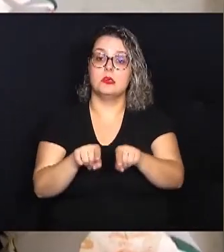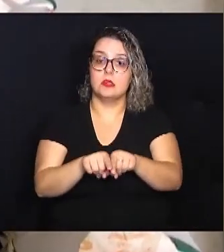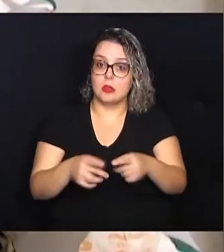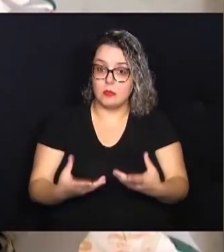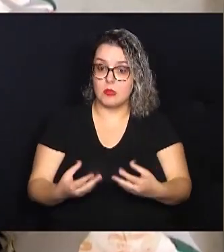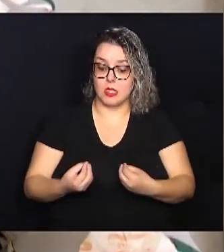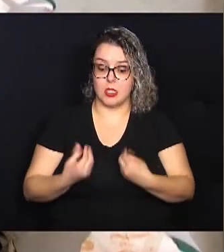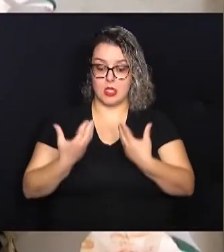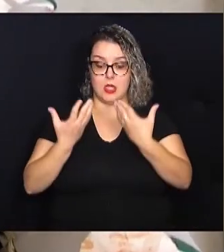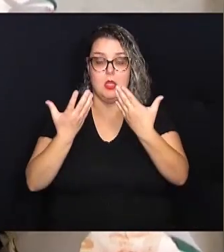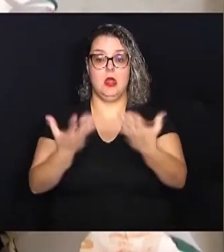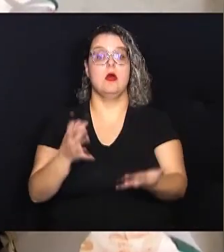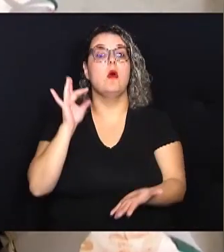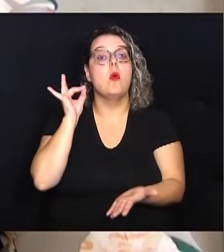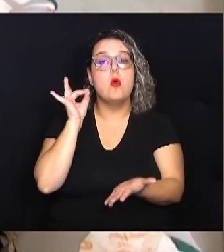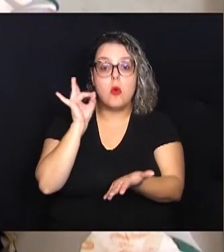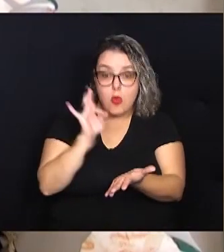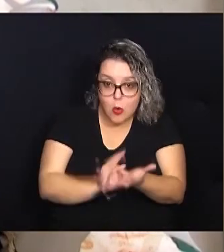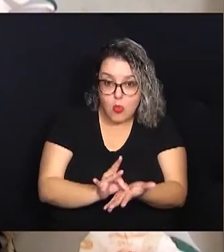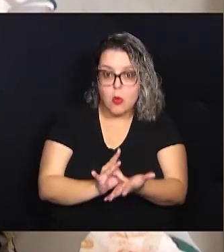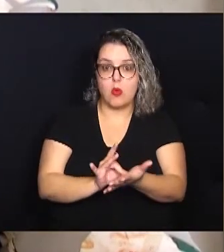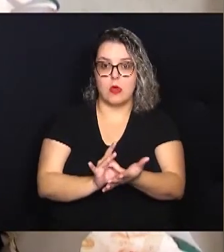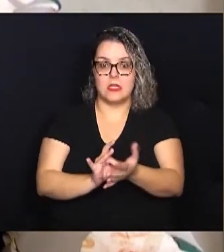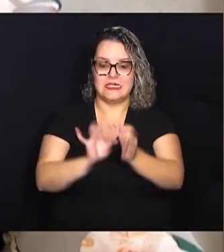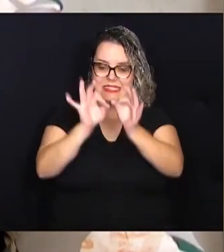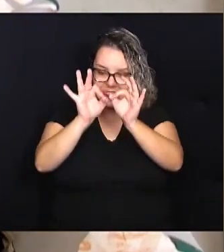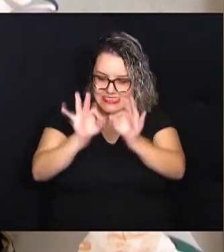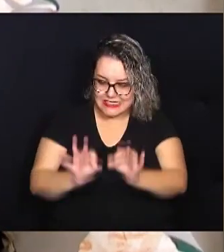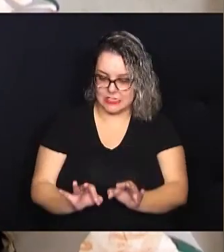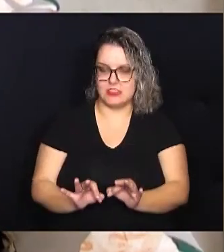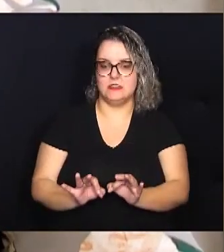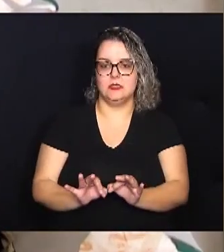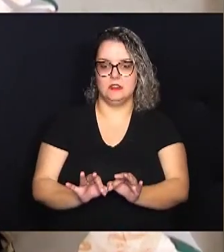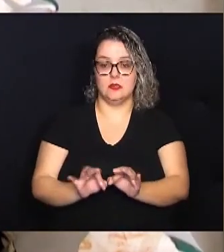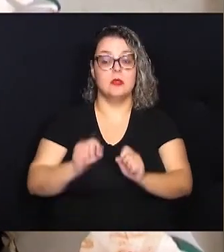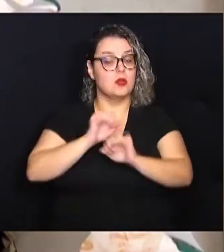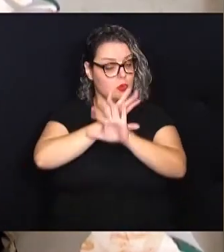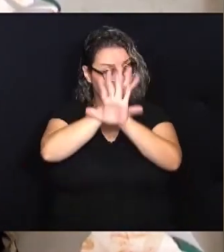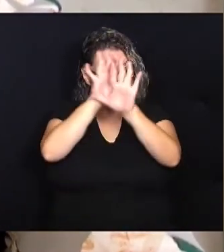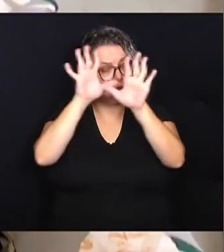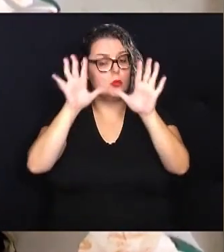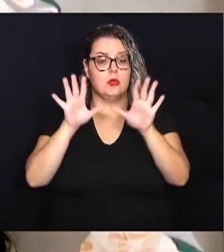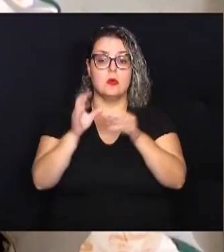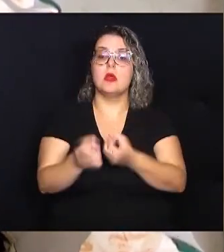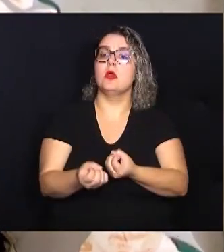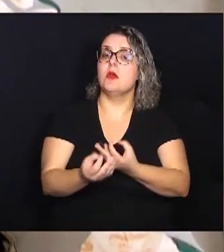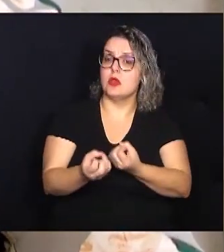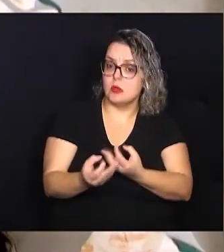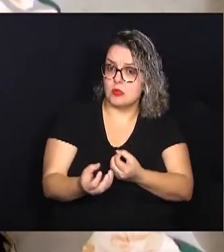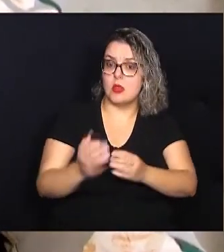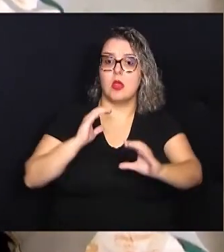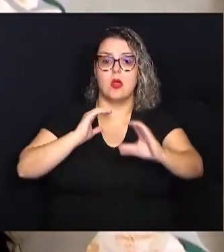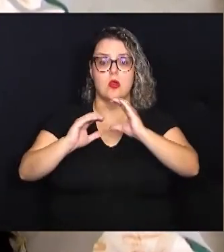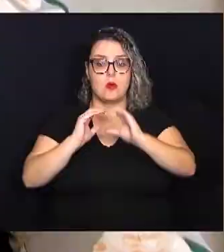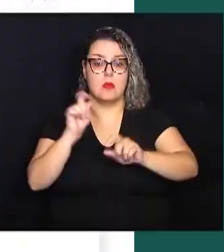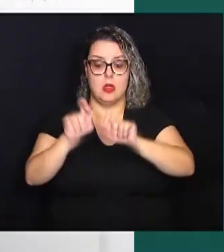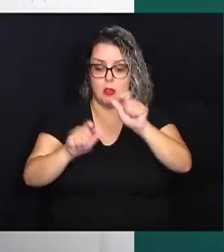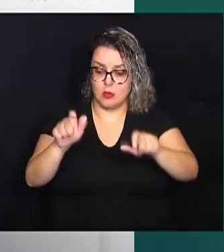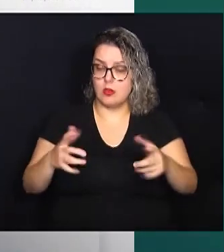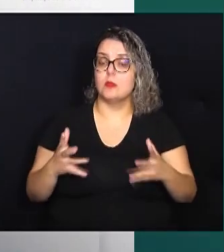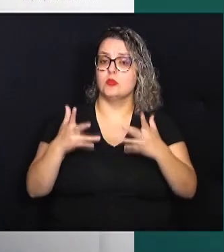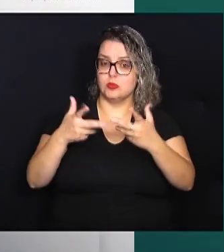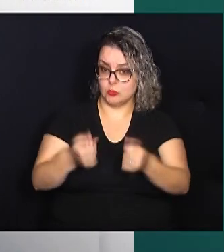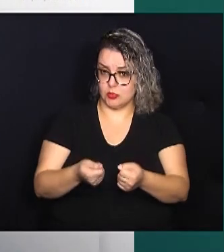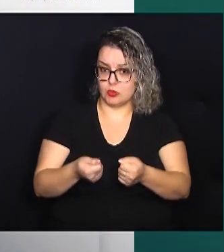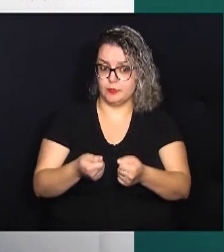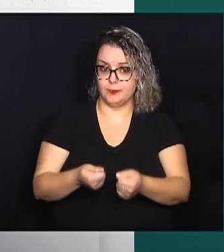maneira oficial, fiel, né, e com muita transparência, informação e comunicação às pessoas em geral.